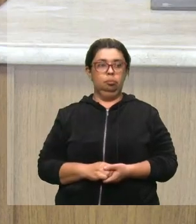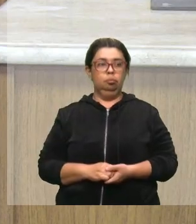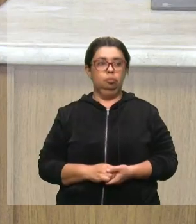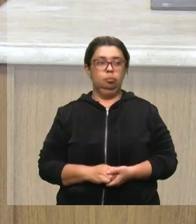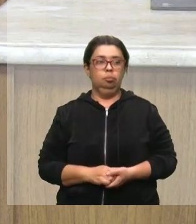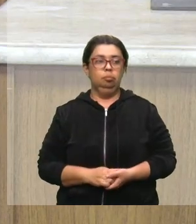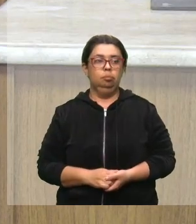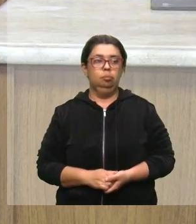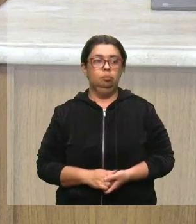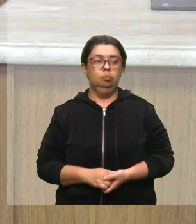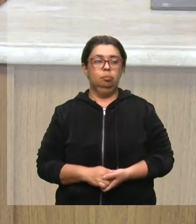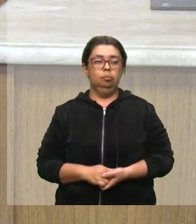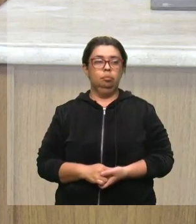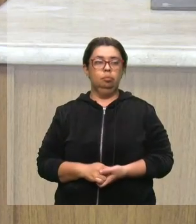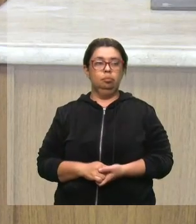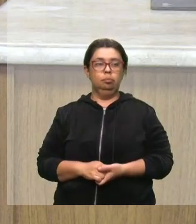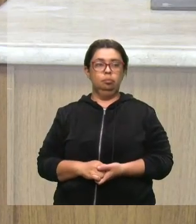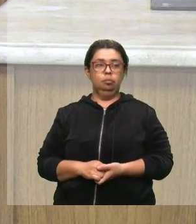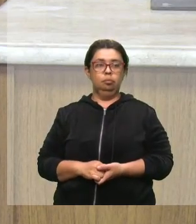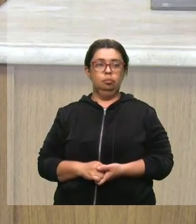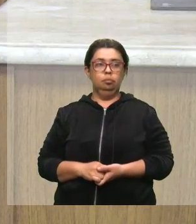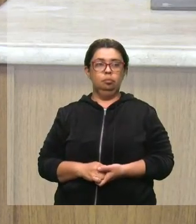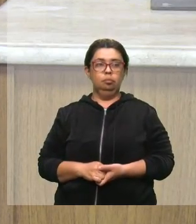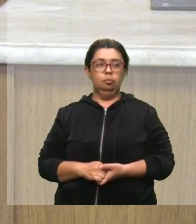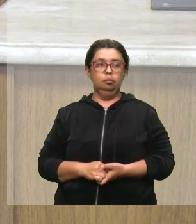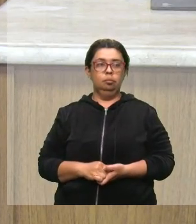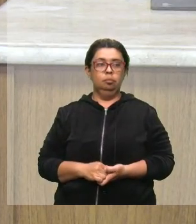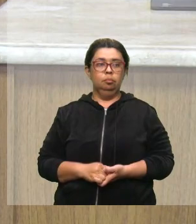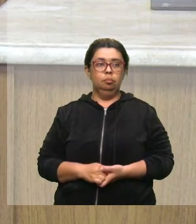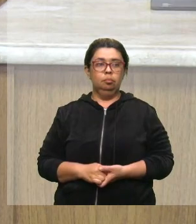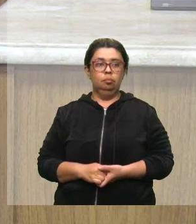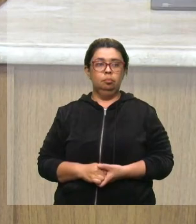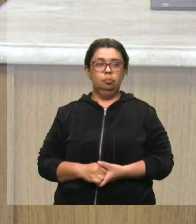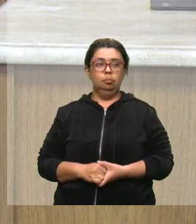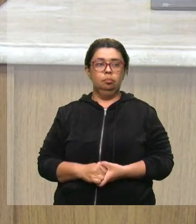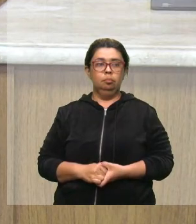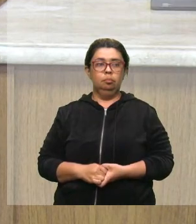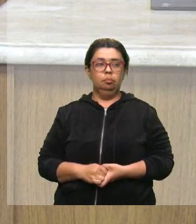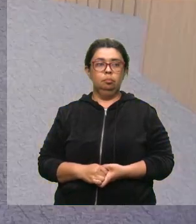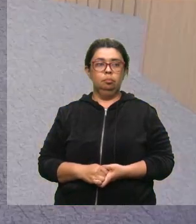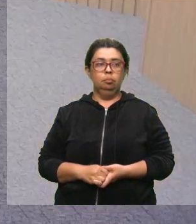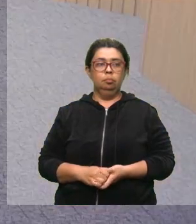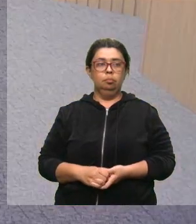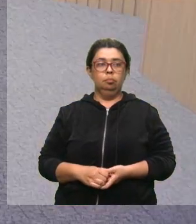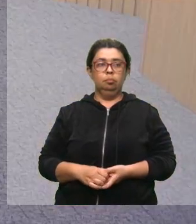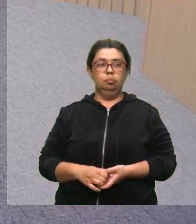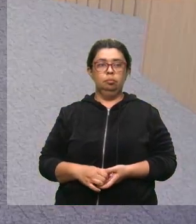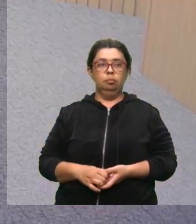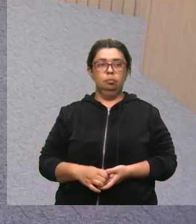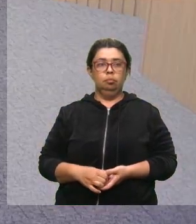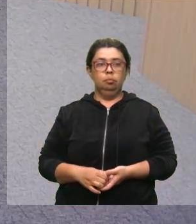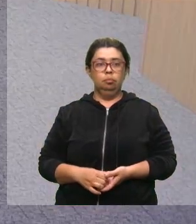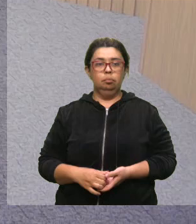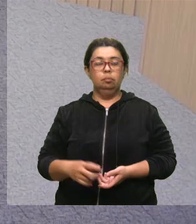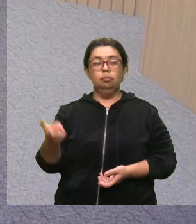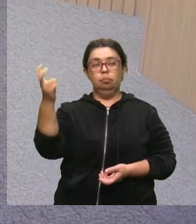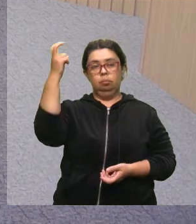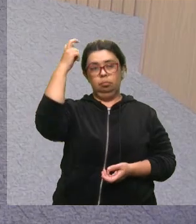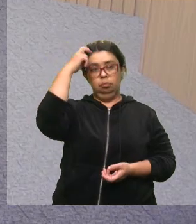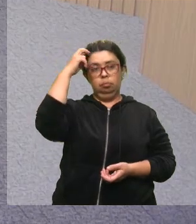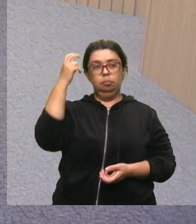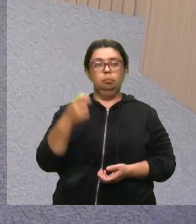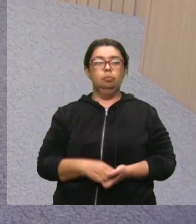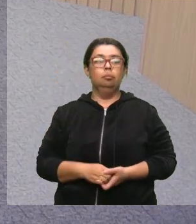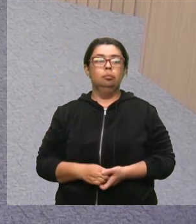Perfeito. Em relação à cultura, a gente tem alguma verba prevista